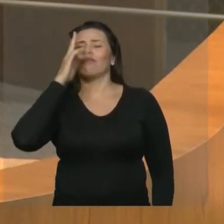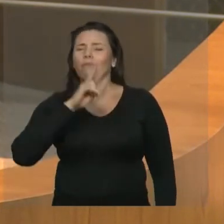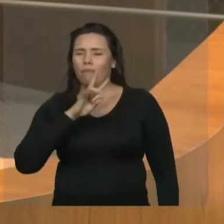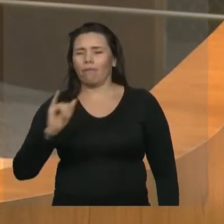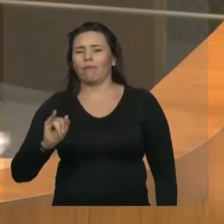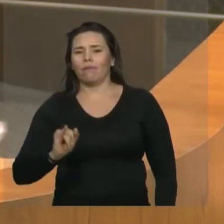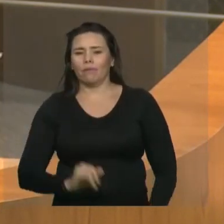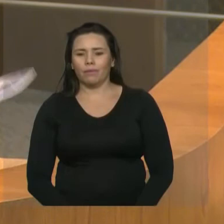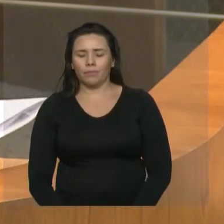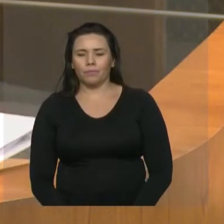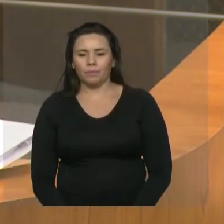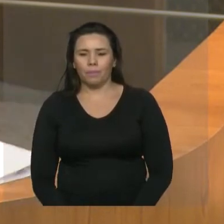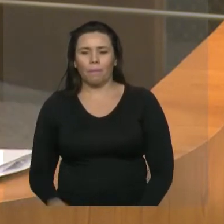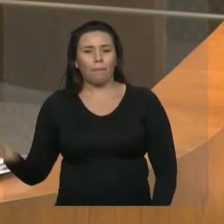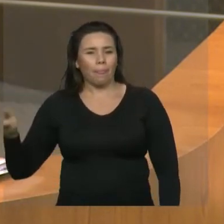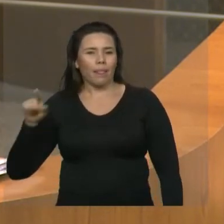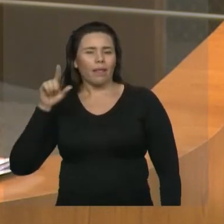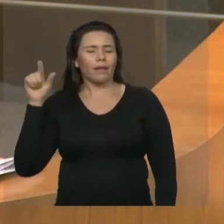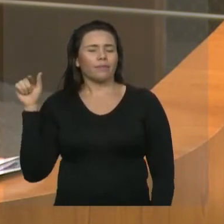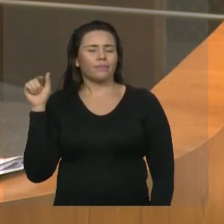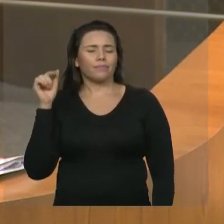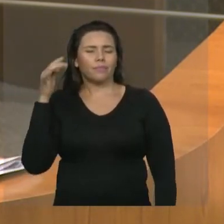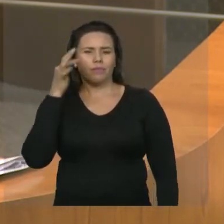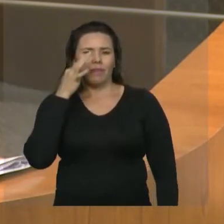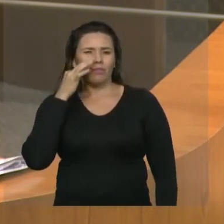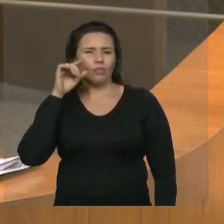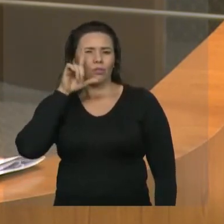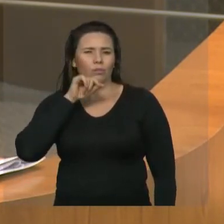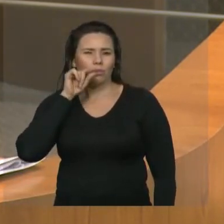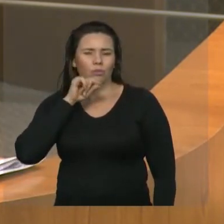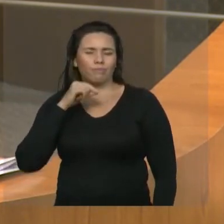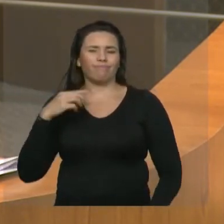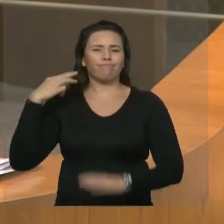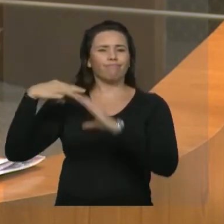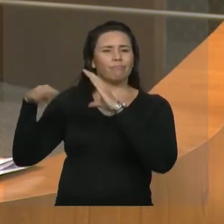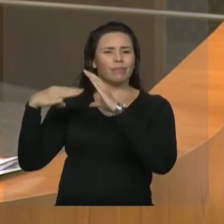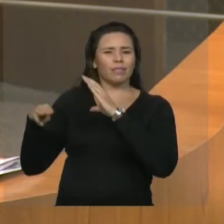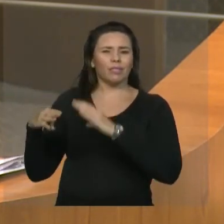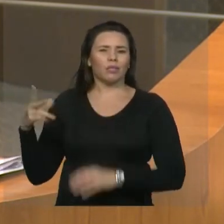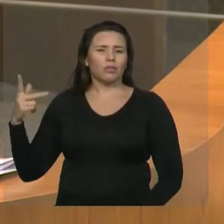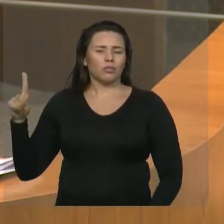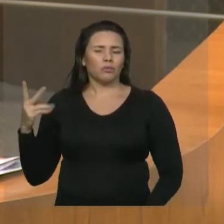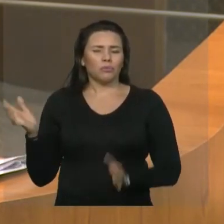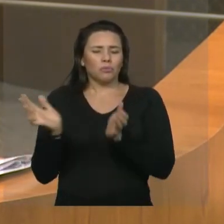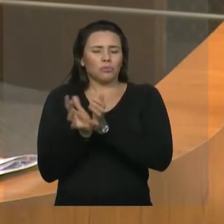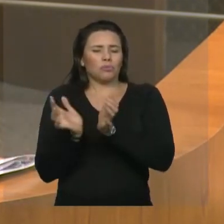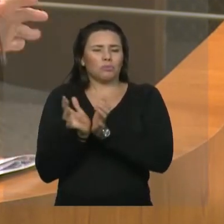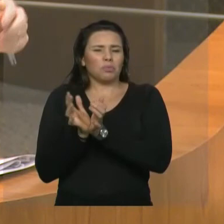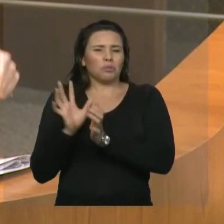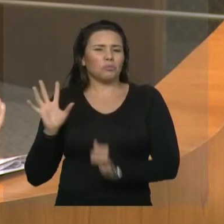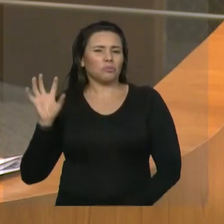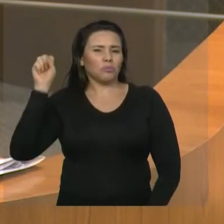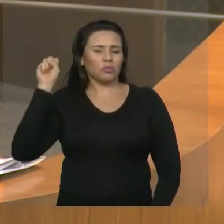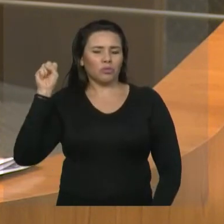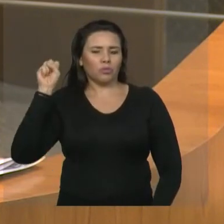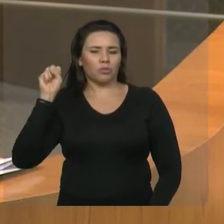a turma lá do Rio, São Paulo, etc. e tal, para a turma esquerdopata dele lá, para os esquerdinhas dele, para os comunistinhas lá, e tudo